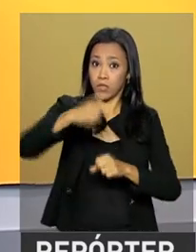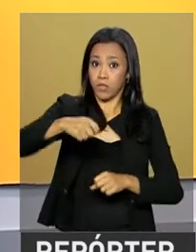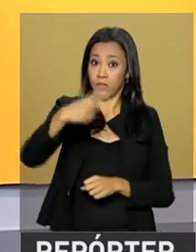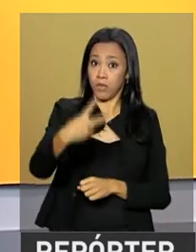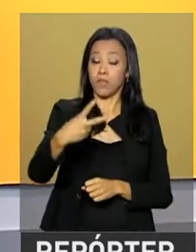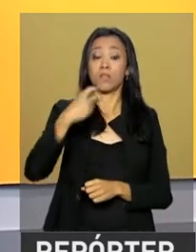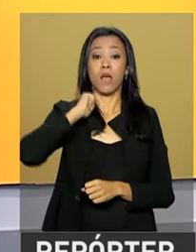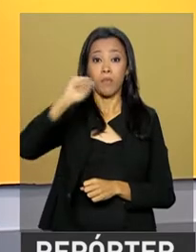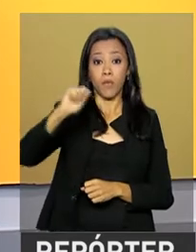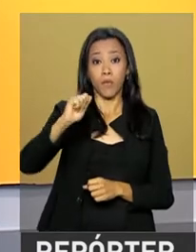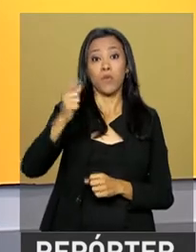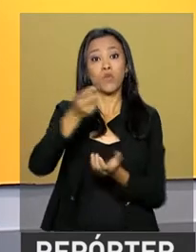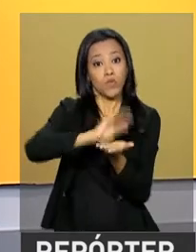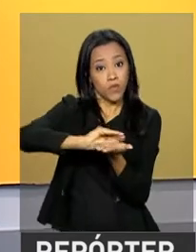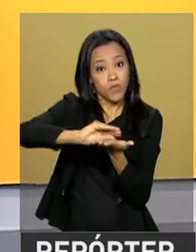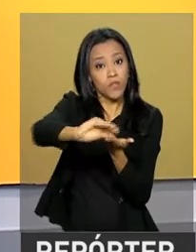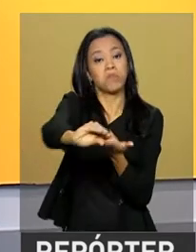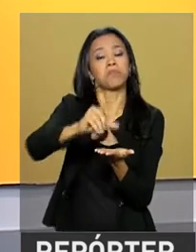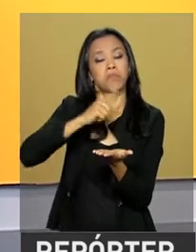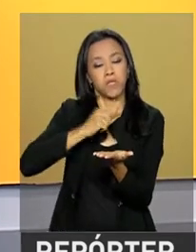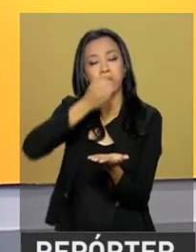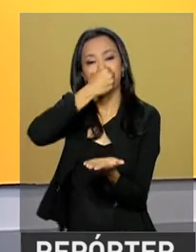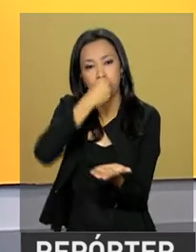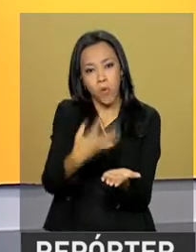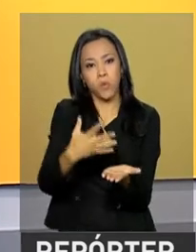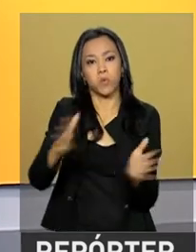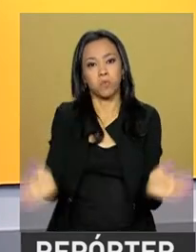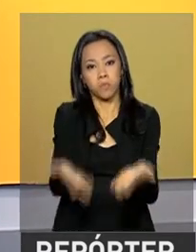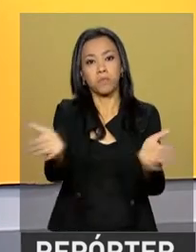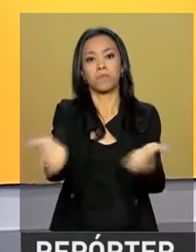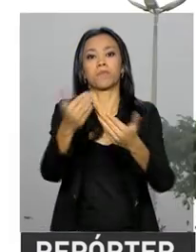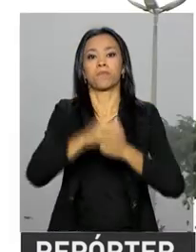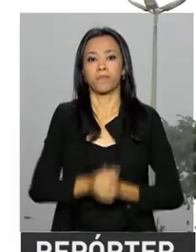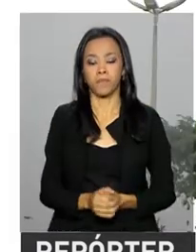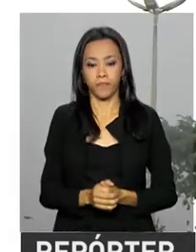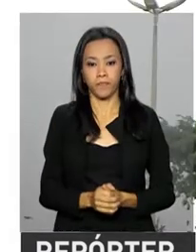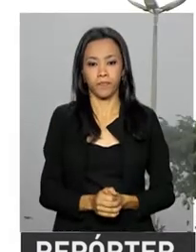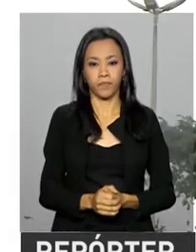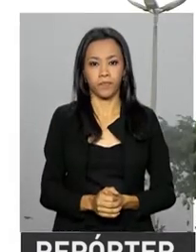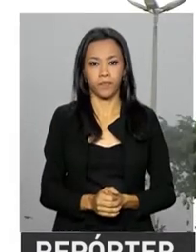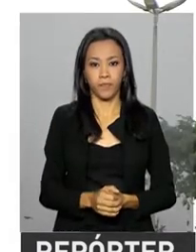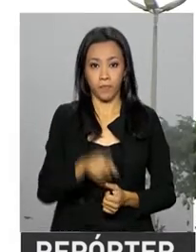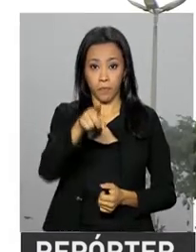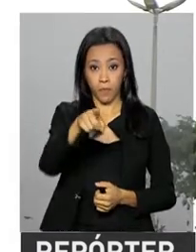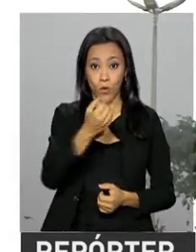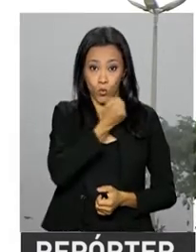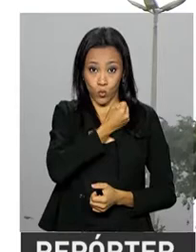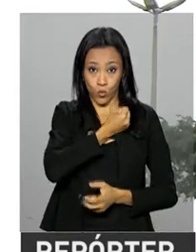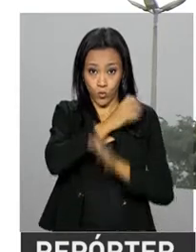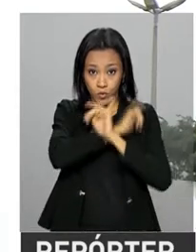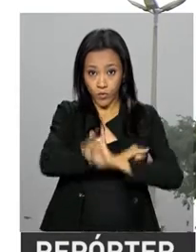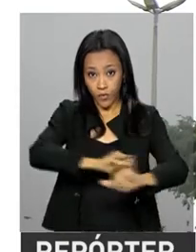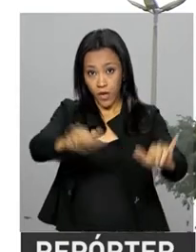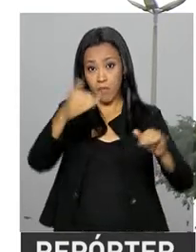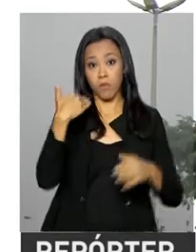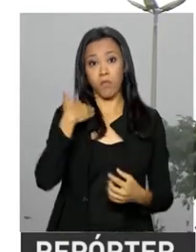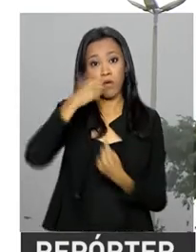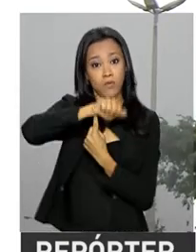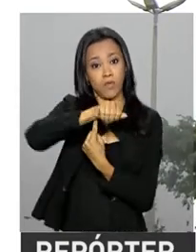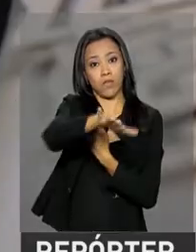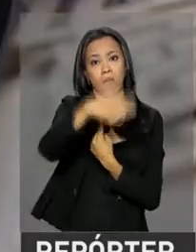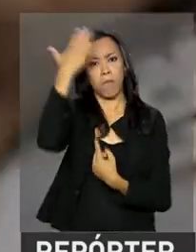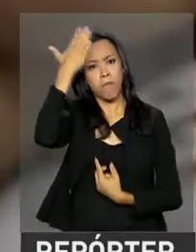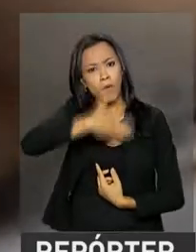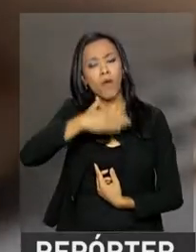diretos também apresentaram bons resultados os números divulgados pelo banco central mostram